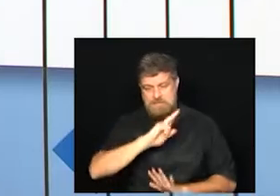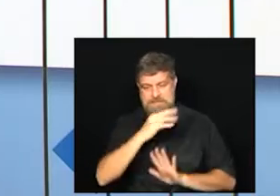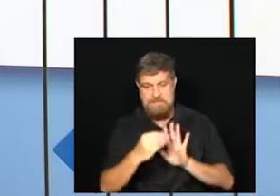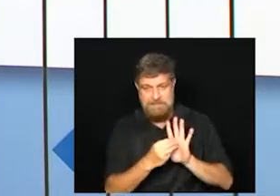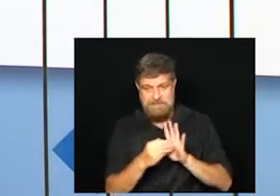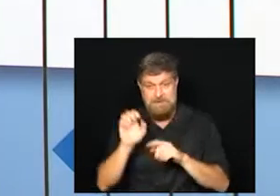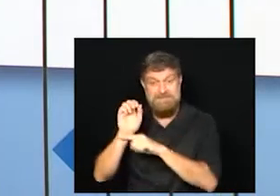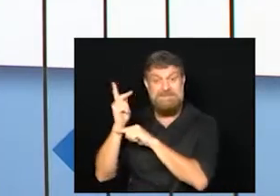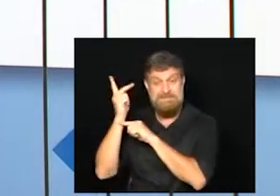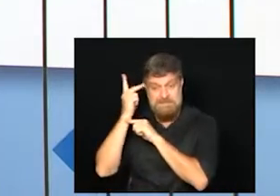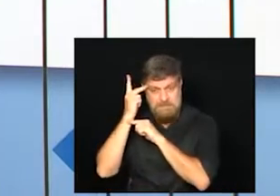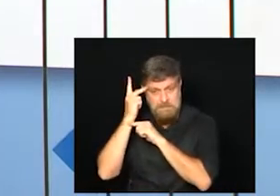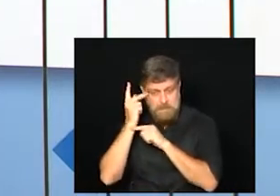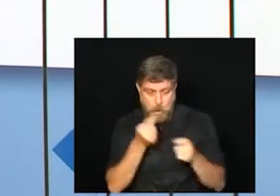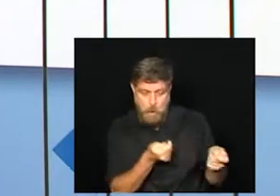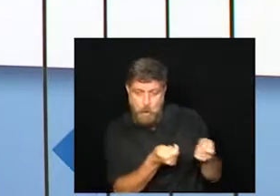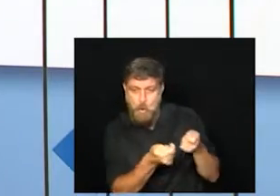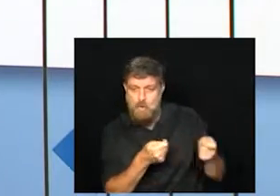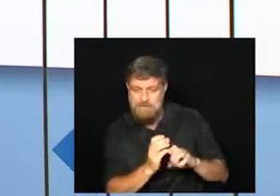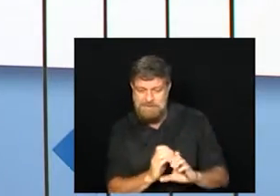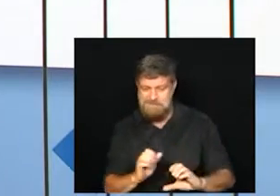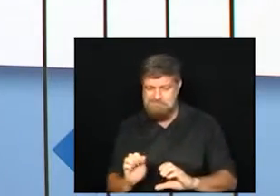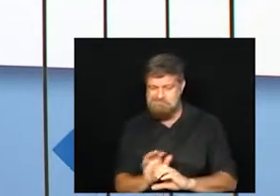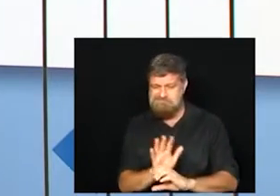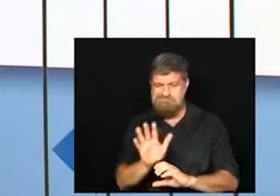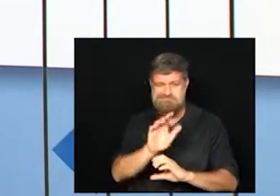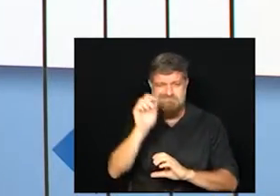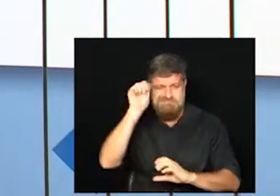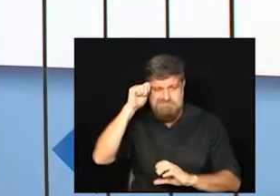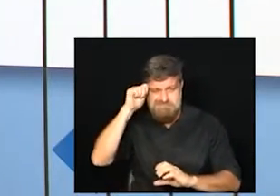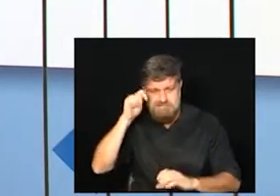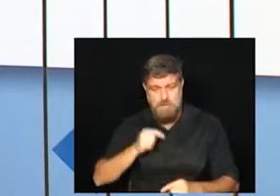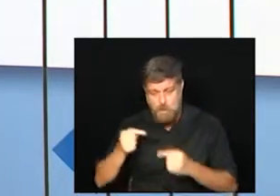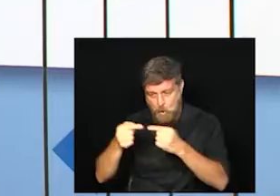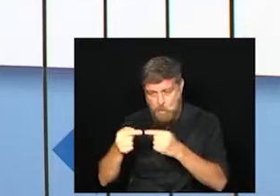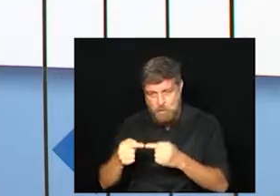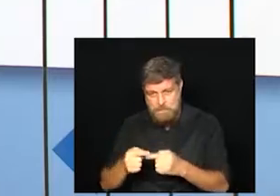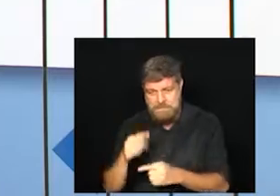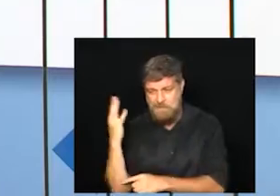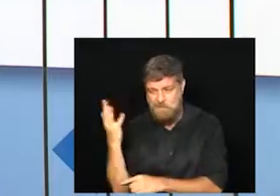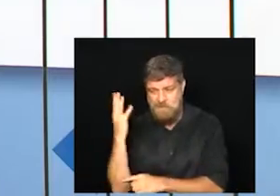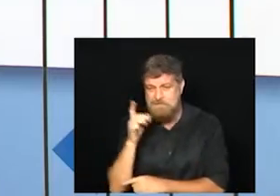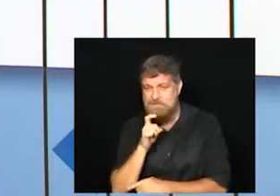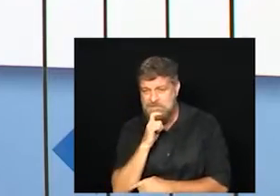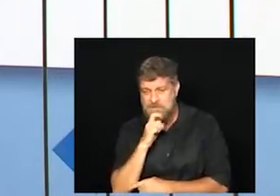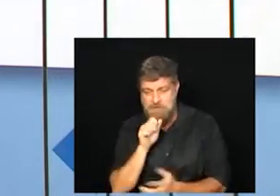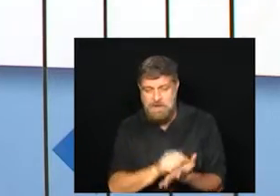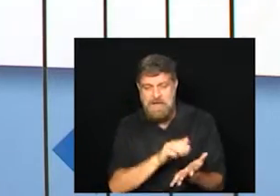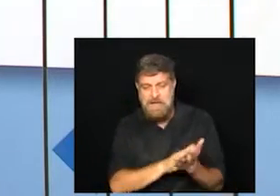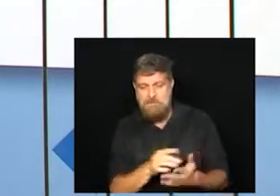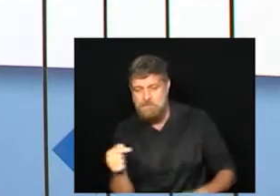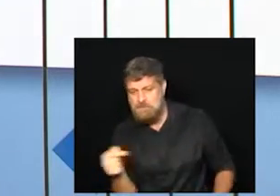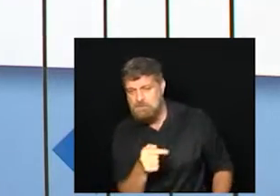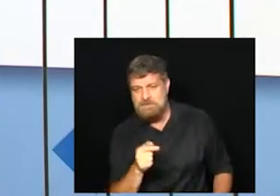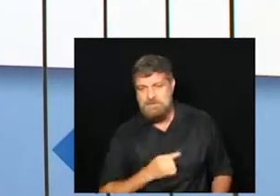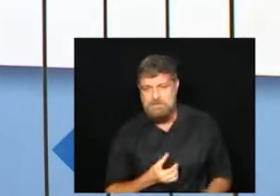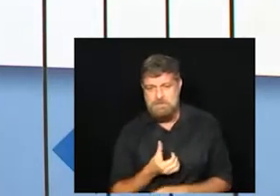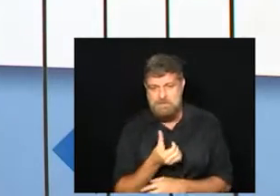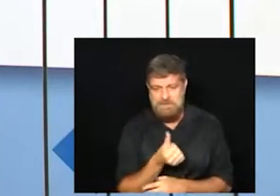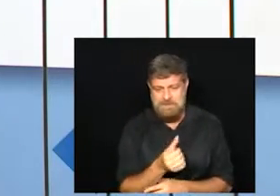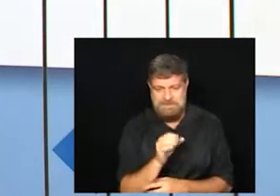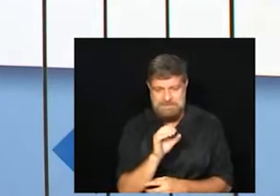São Paulo. A ação integra a Operação Inverno e a multa para esses infratores é de